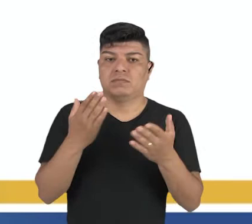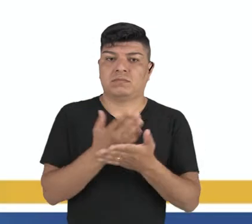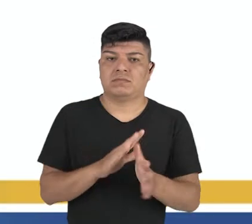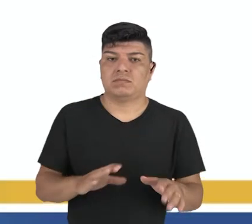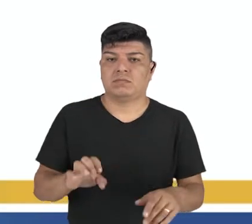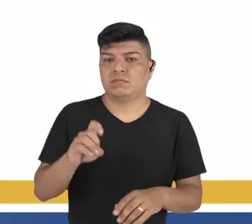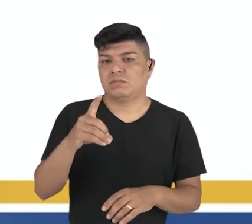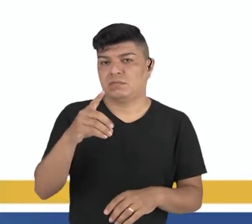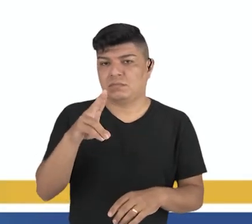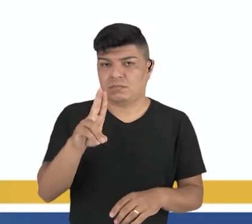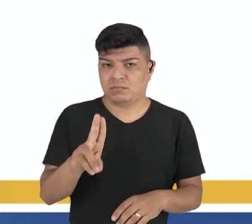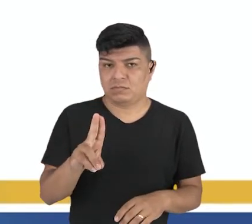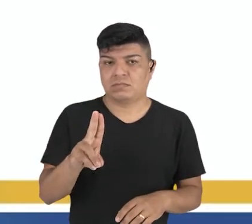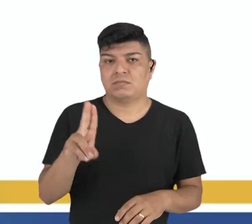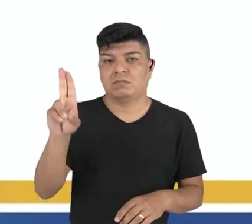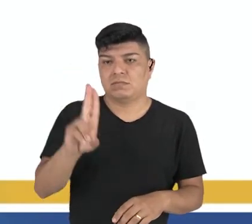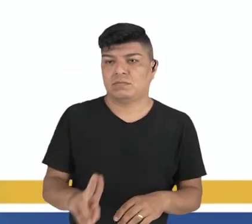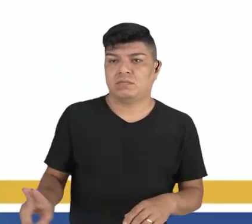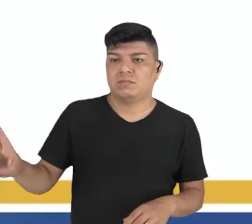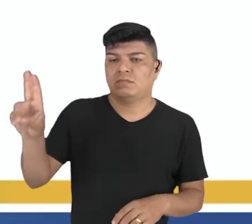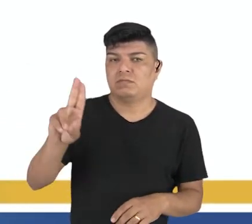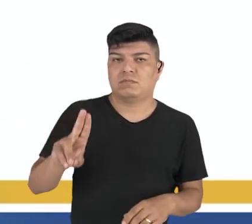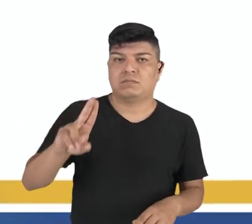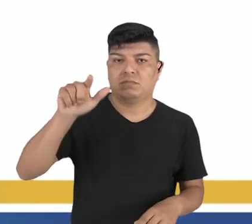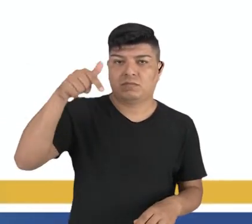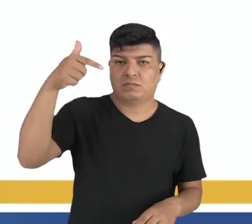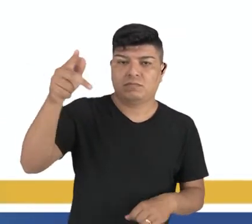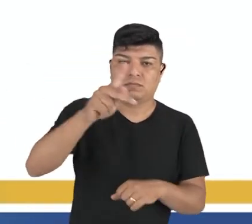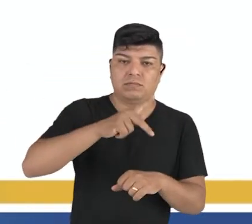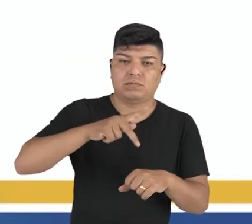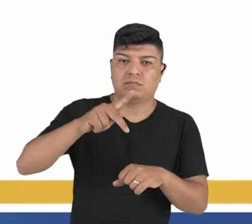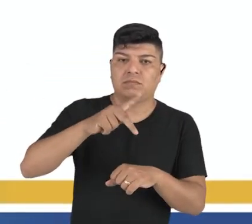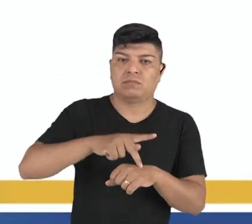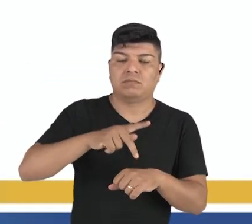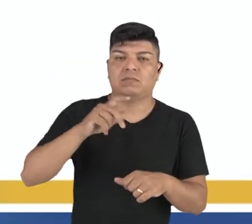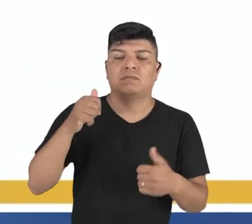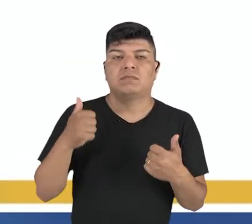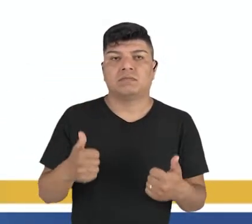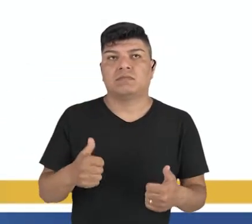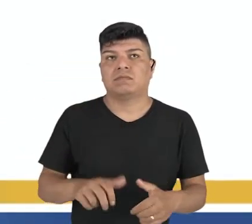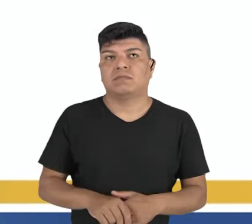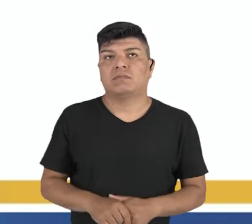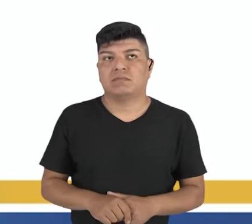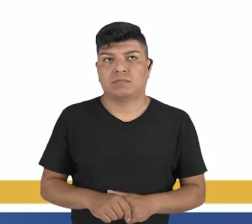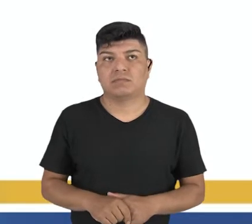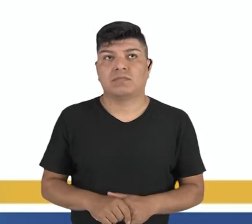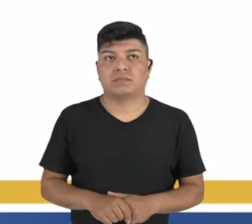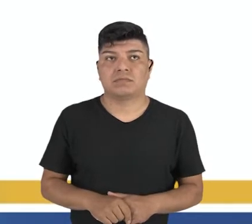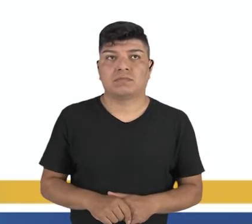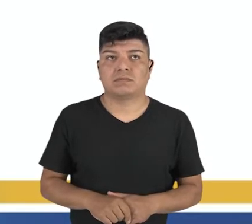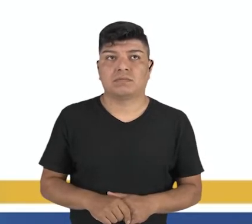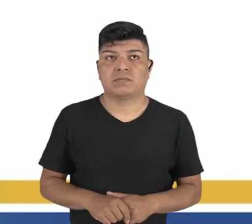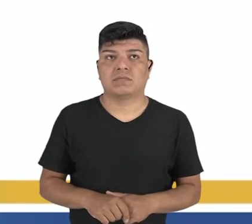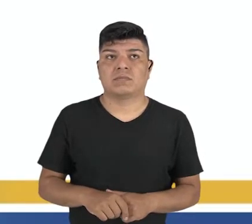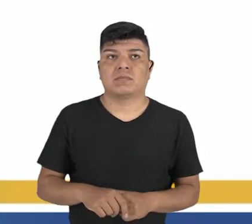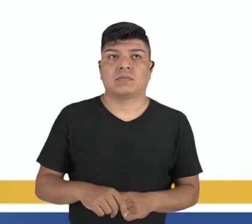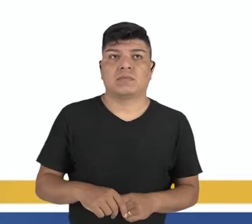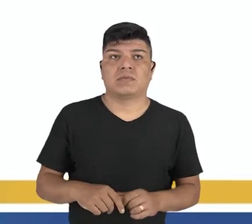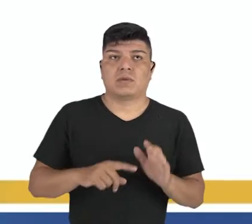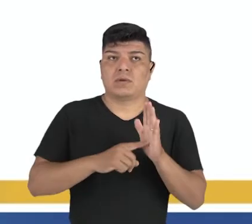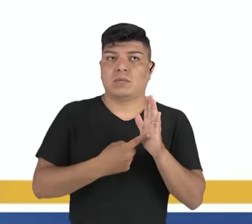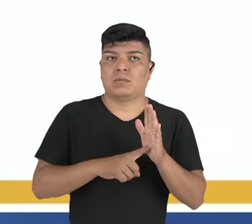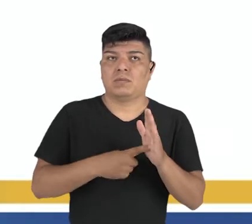edu, são universidades fora do Brasil, são mais indicadas. A extensão .com, ela